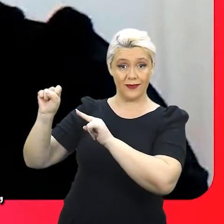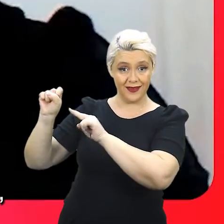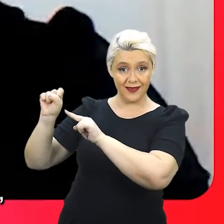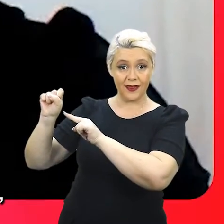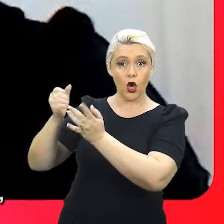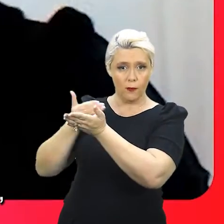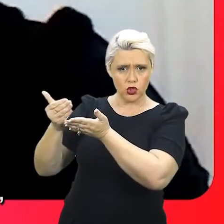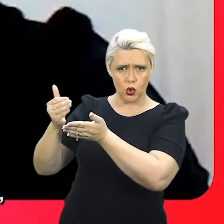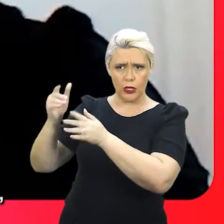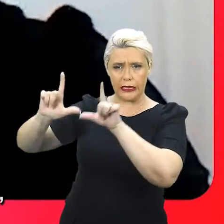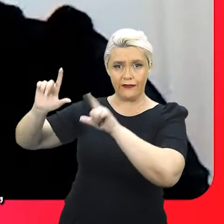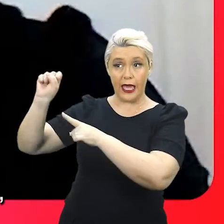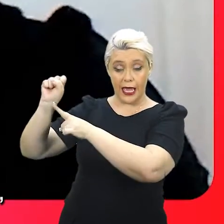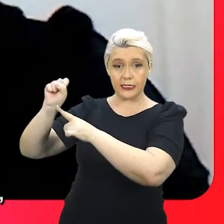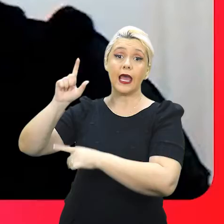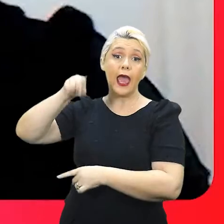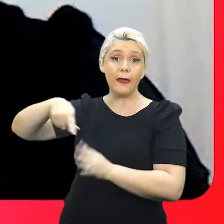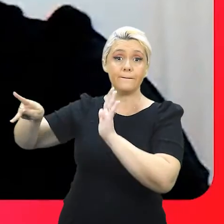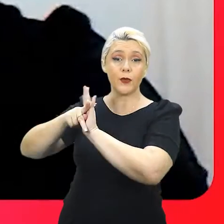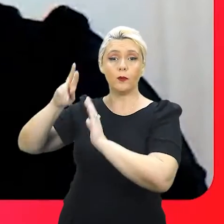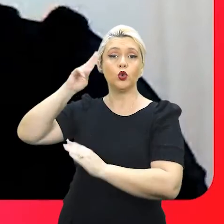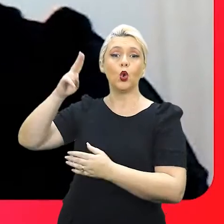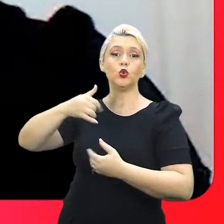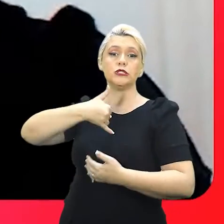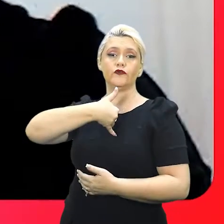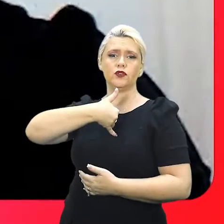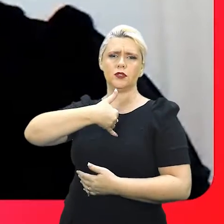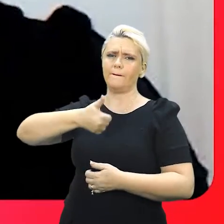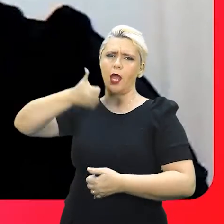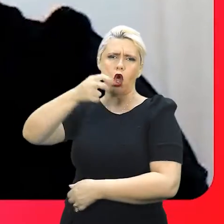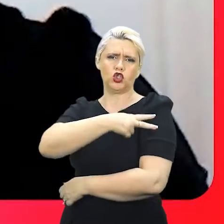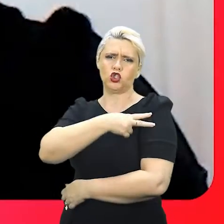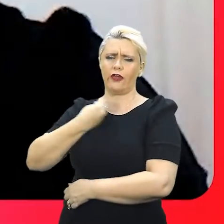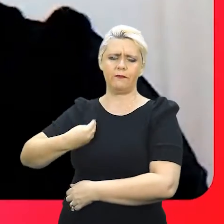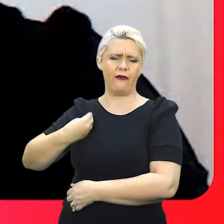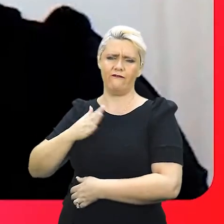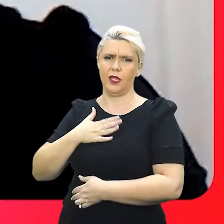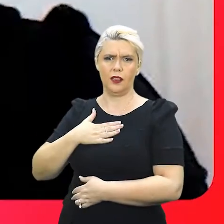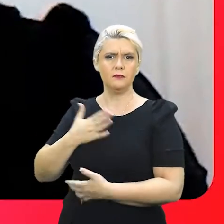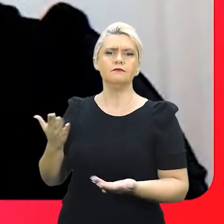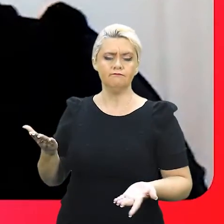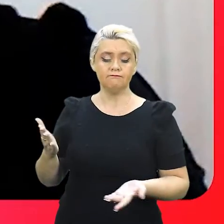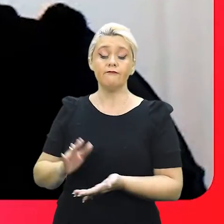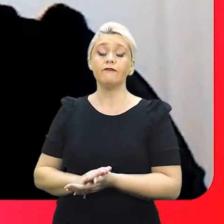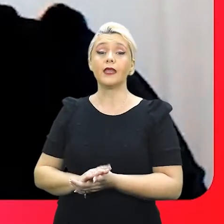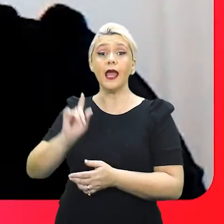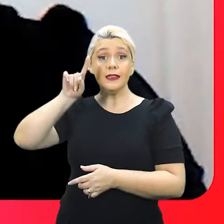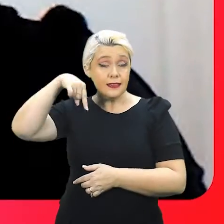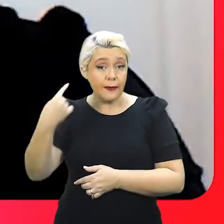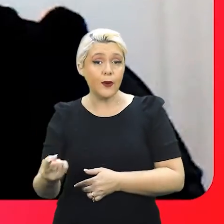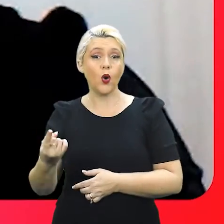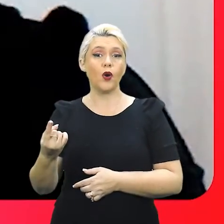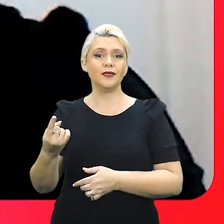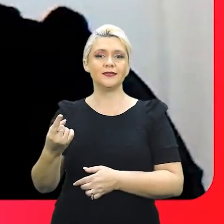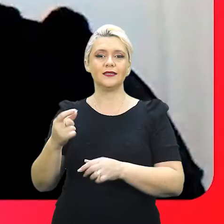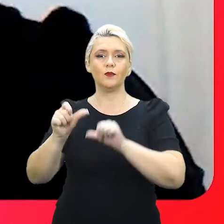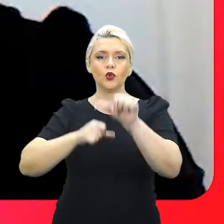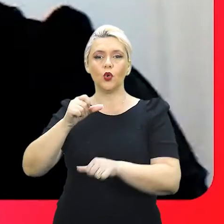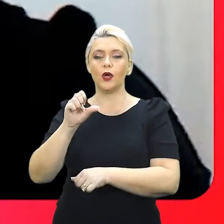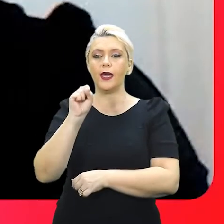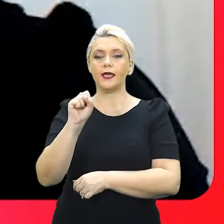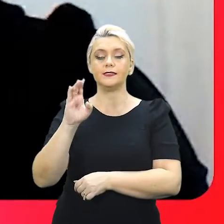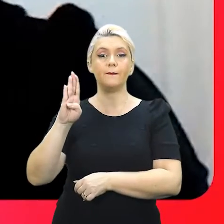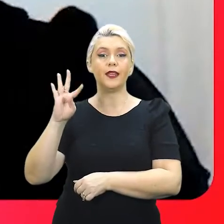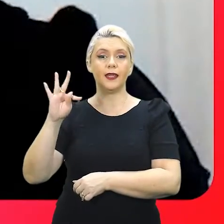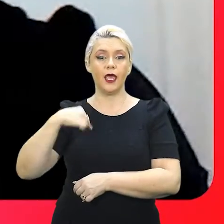começou como TVS, do Silvio Santos, o meu melhor patrão em toda a minha vida, e depois virou SBT. Eu